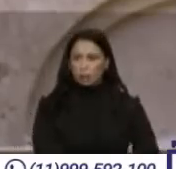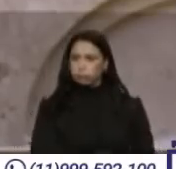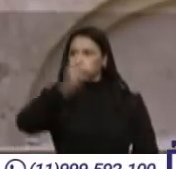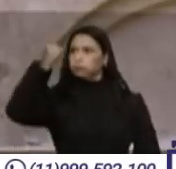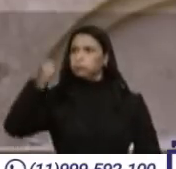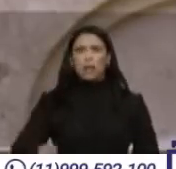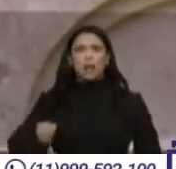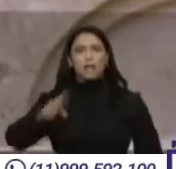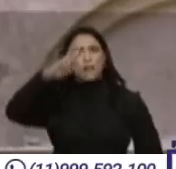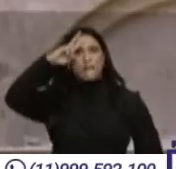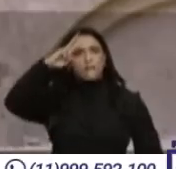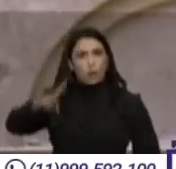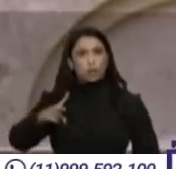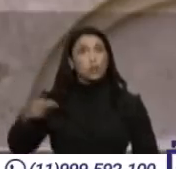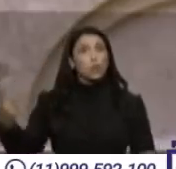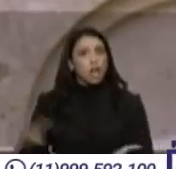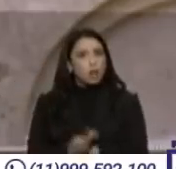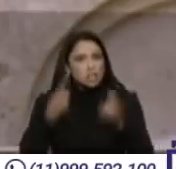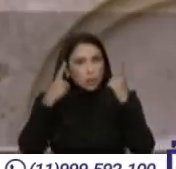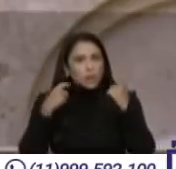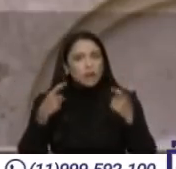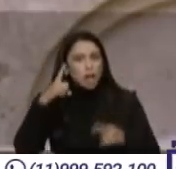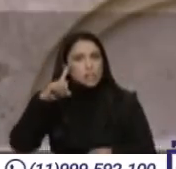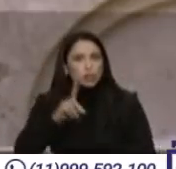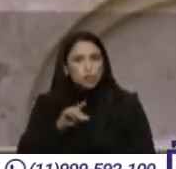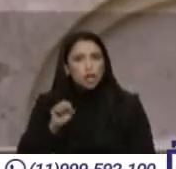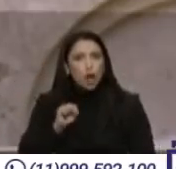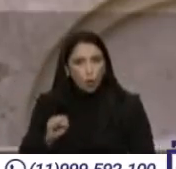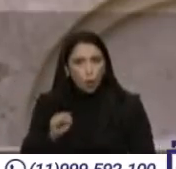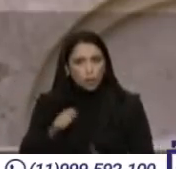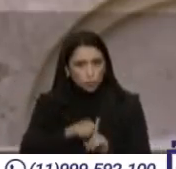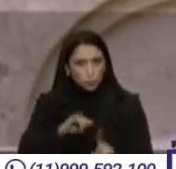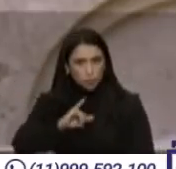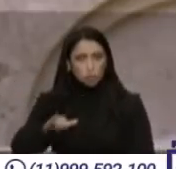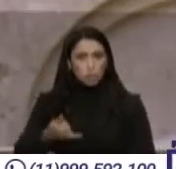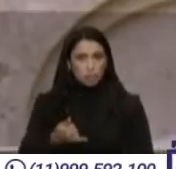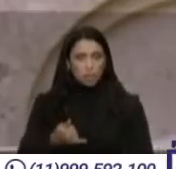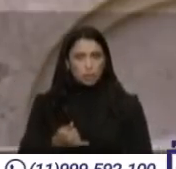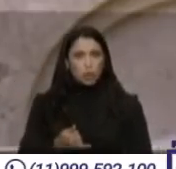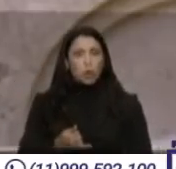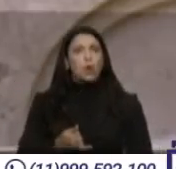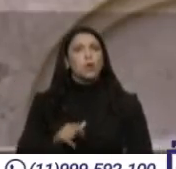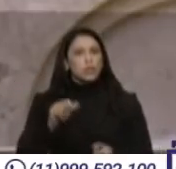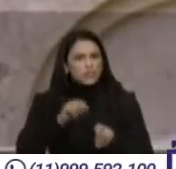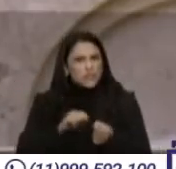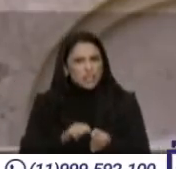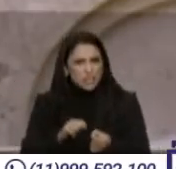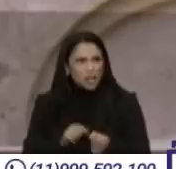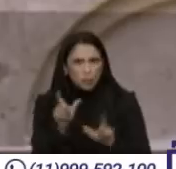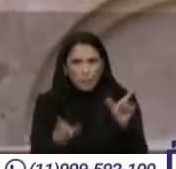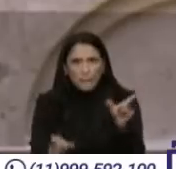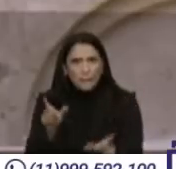a violência cometida em 8 de janeiro, os que a conceberam, os que a